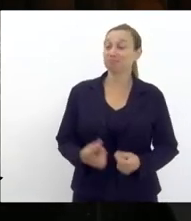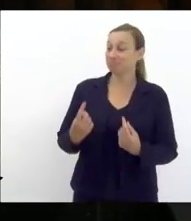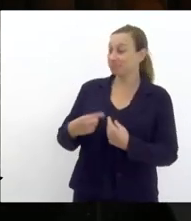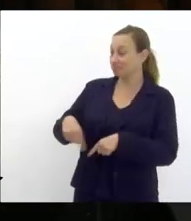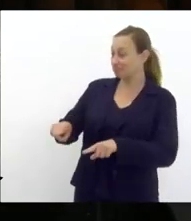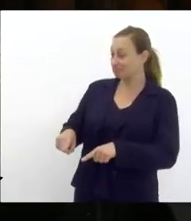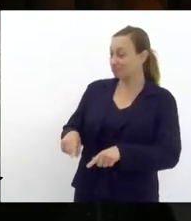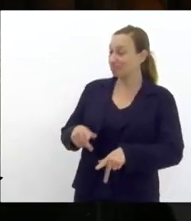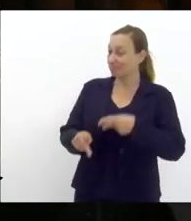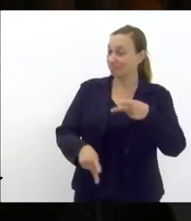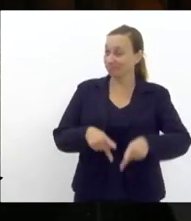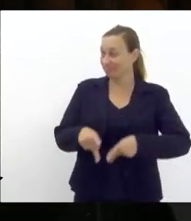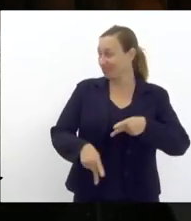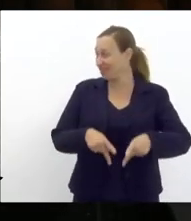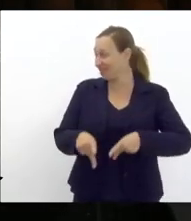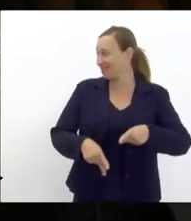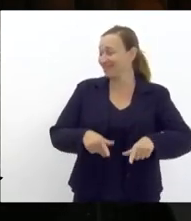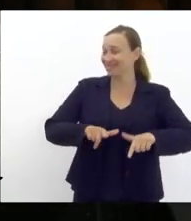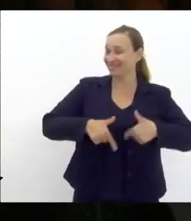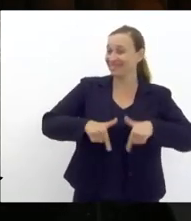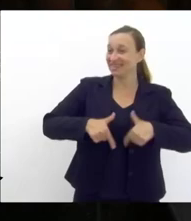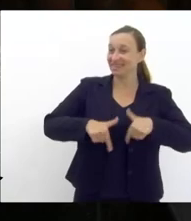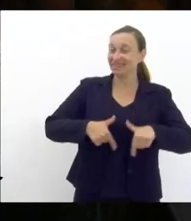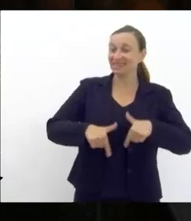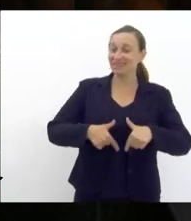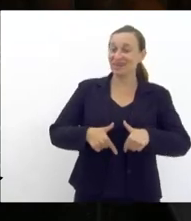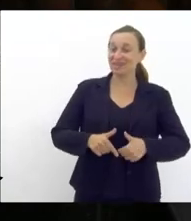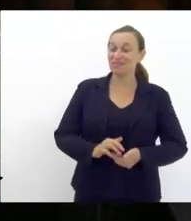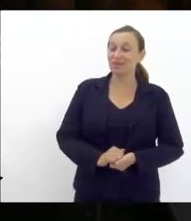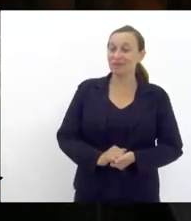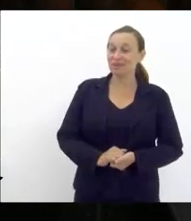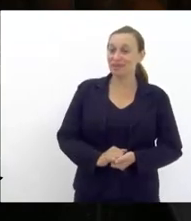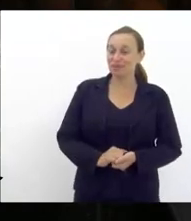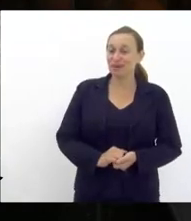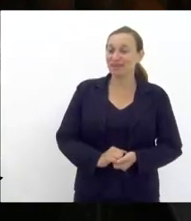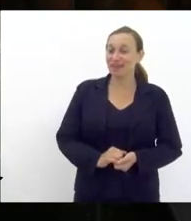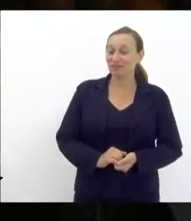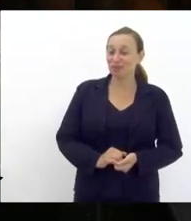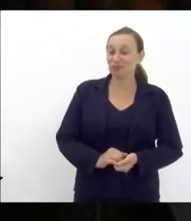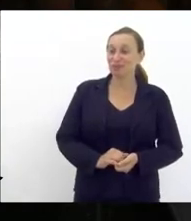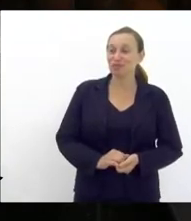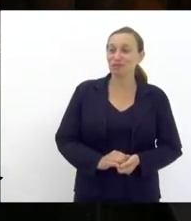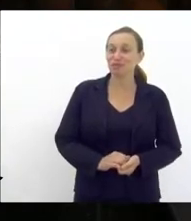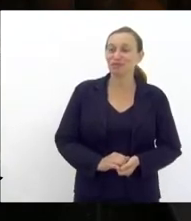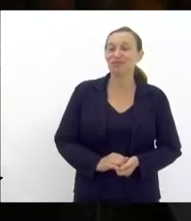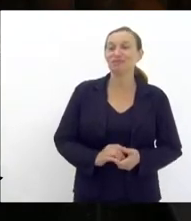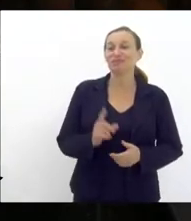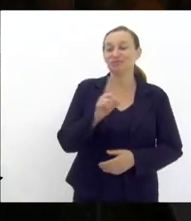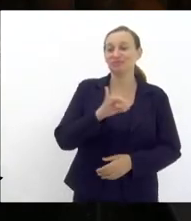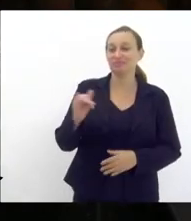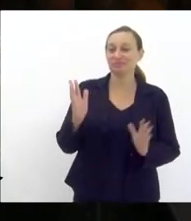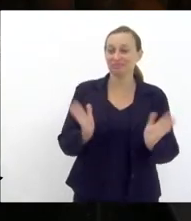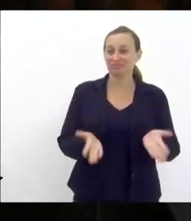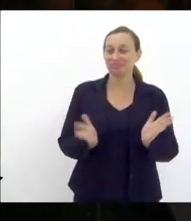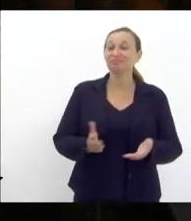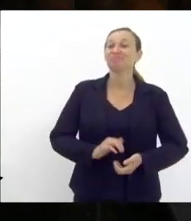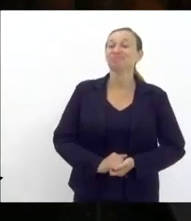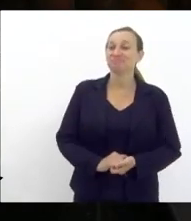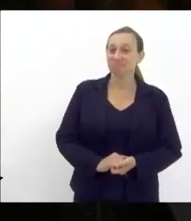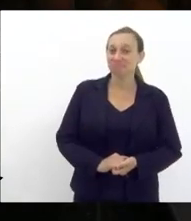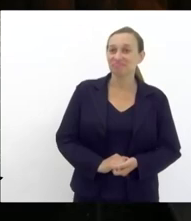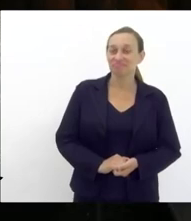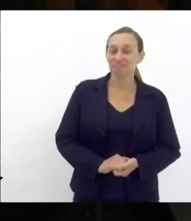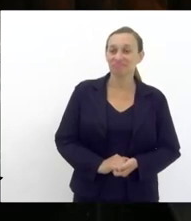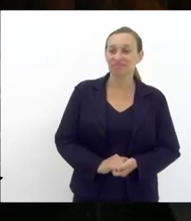mesmos preconceitos que ainda estão vivíssimos nos dias atuais o